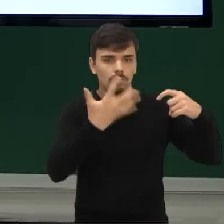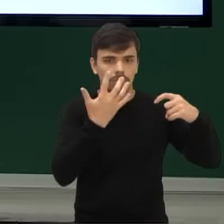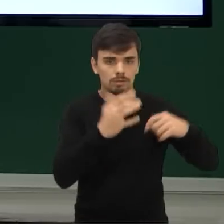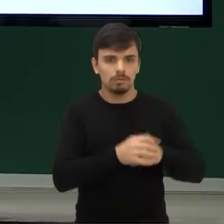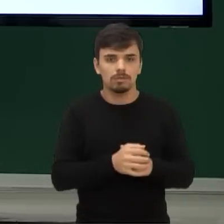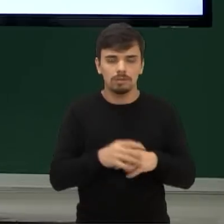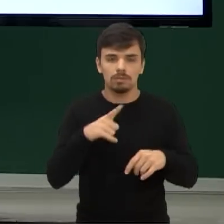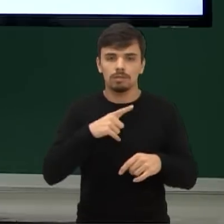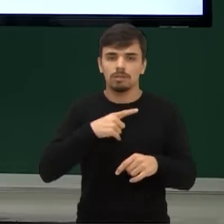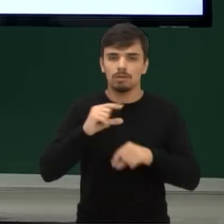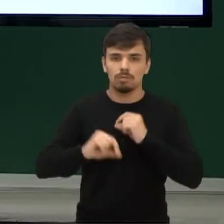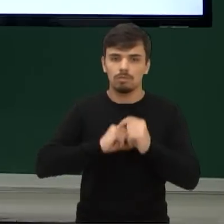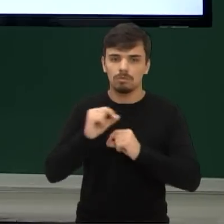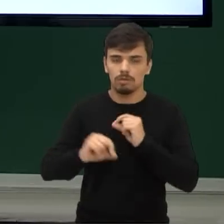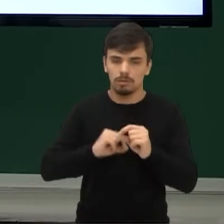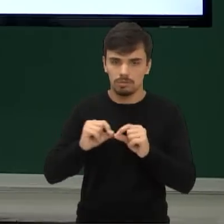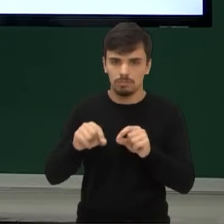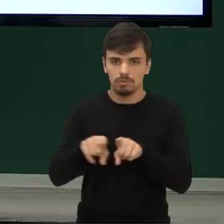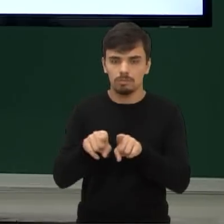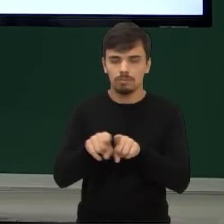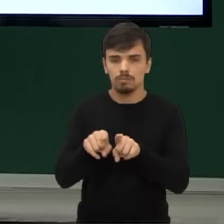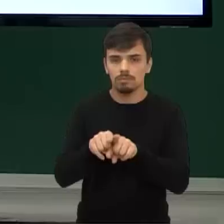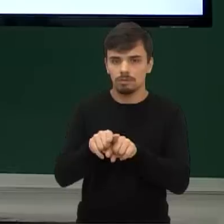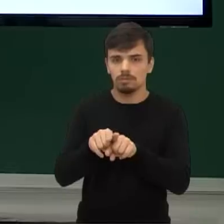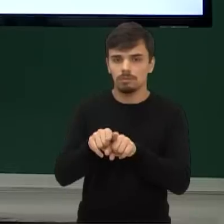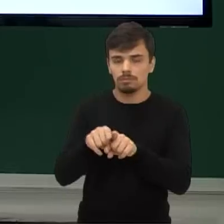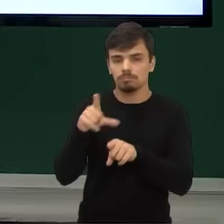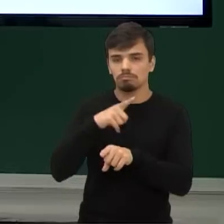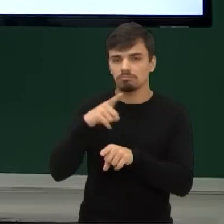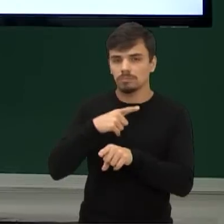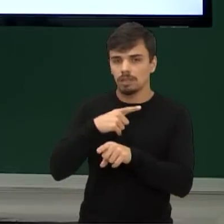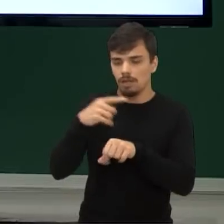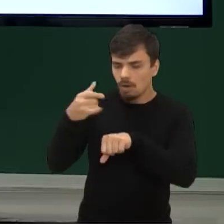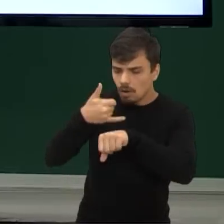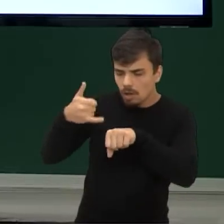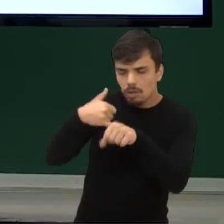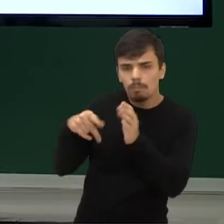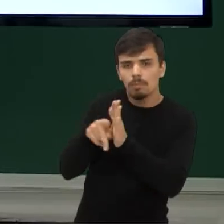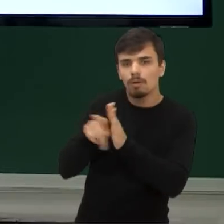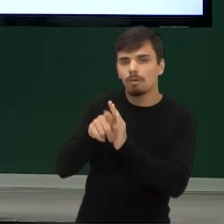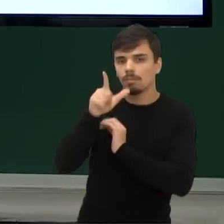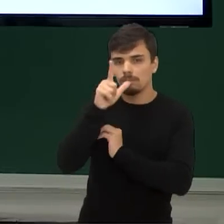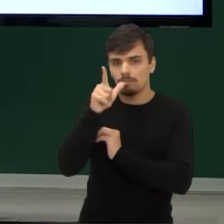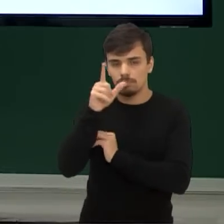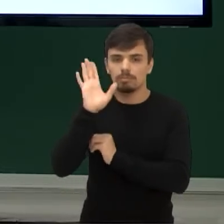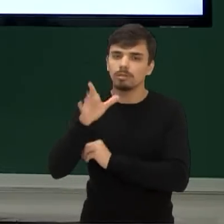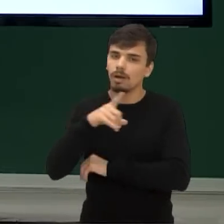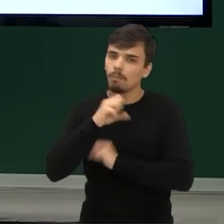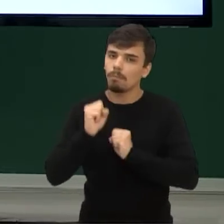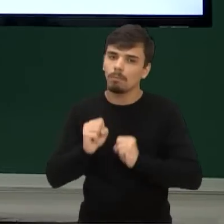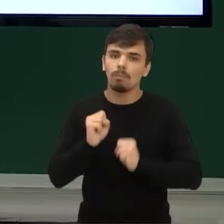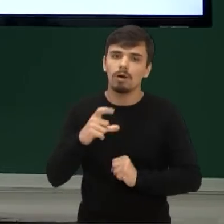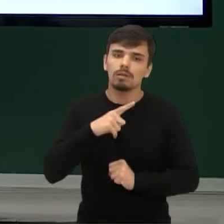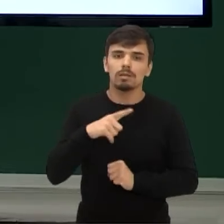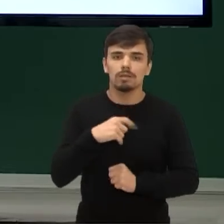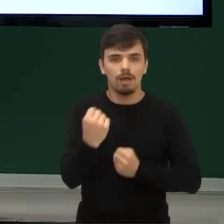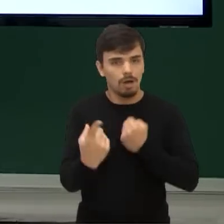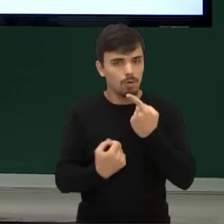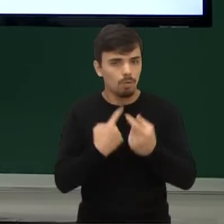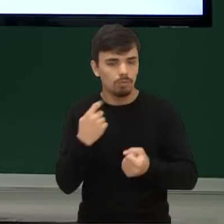saem secreções, lubrificação do pênis. E ali já pode conter alguns